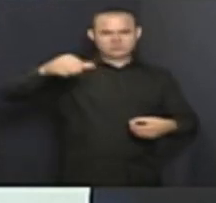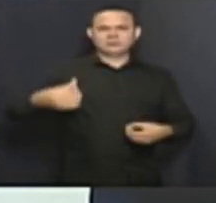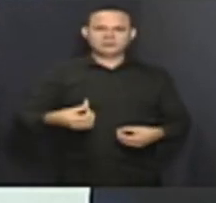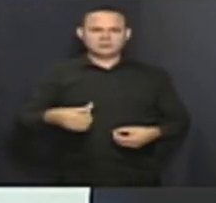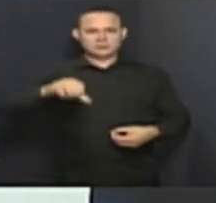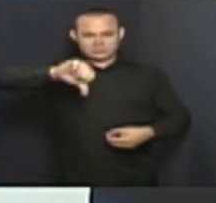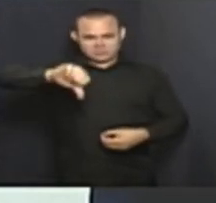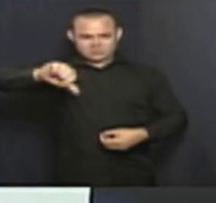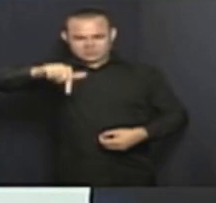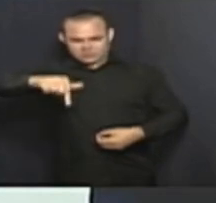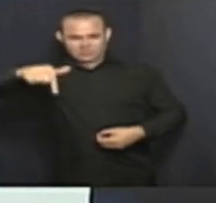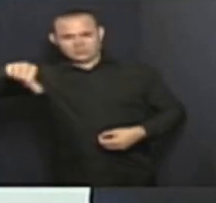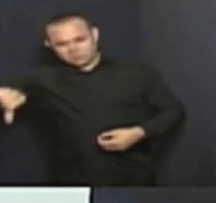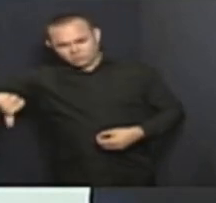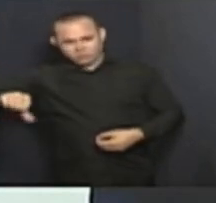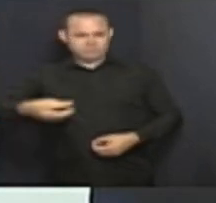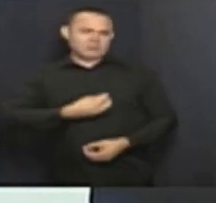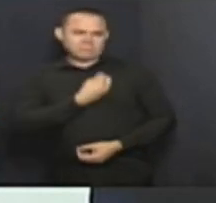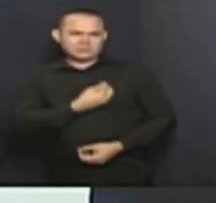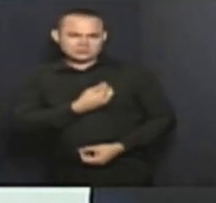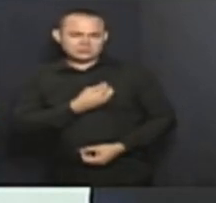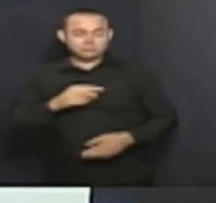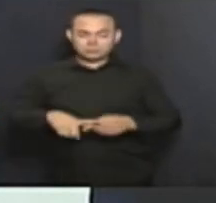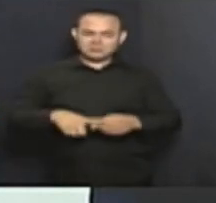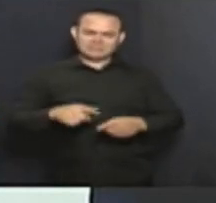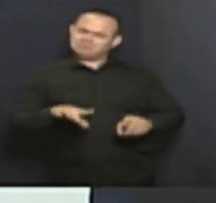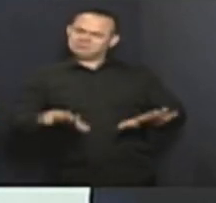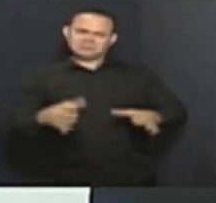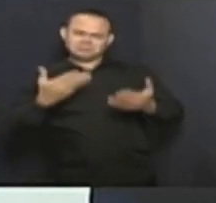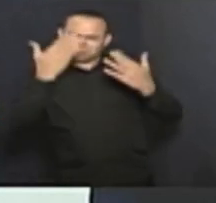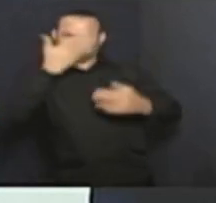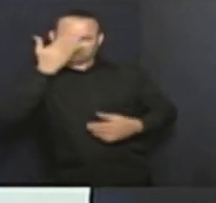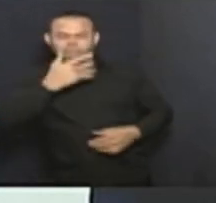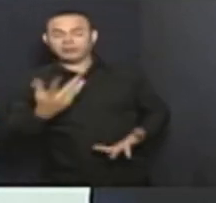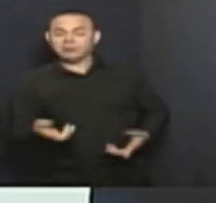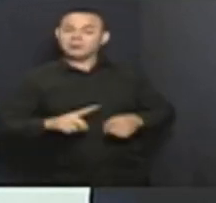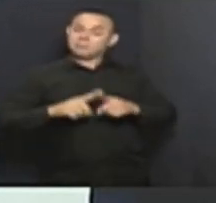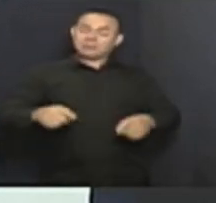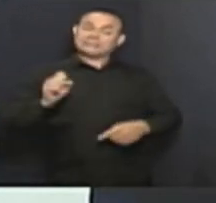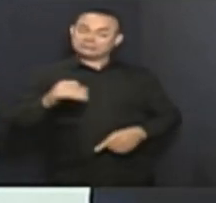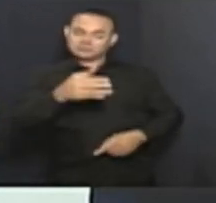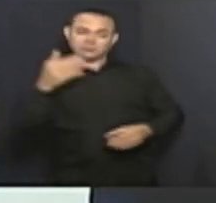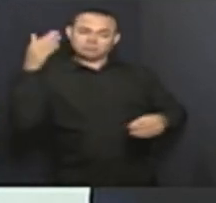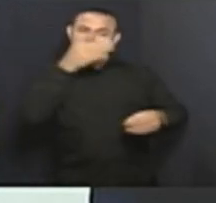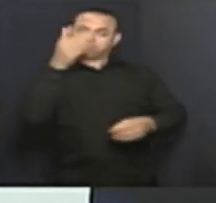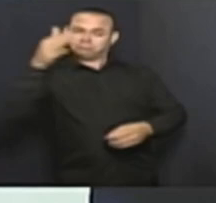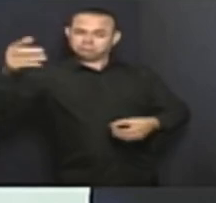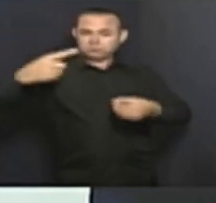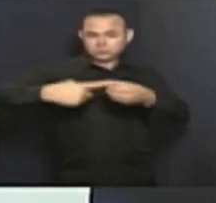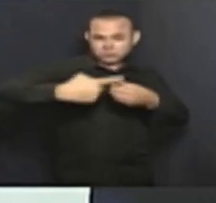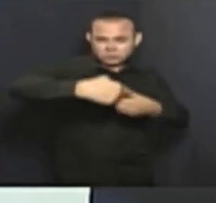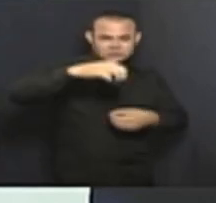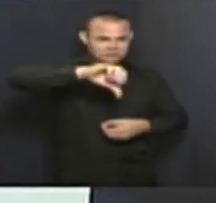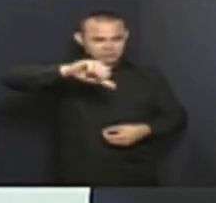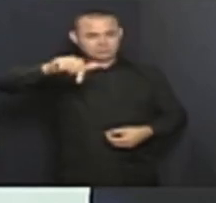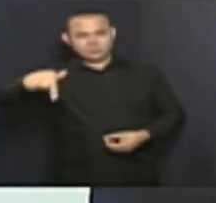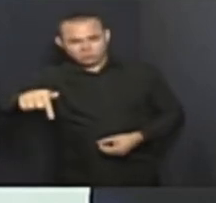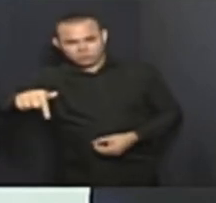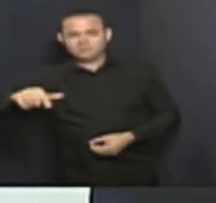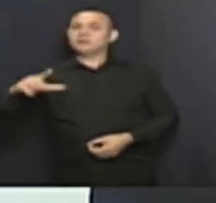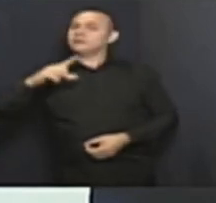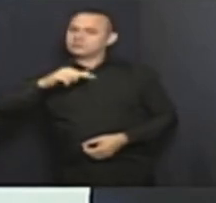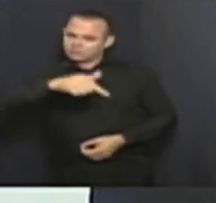muitas vezes você não quer enxergar mas se você percorrer caminhar as 79 cidade tem obras do governo do estado